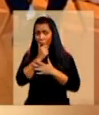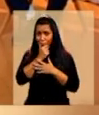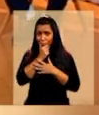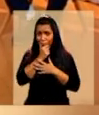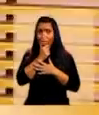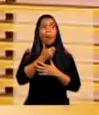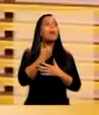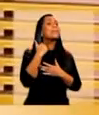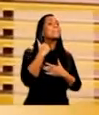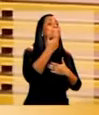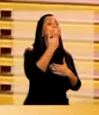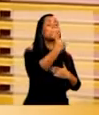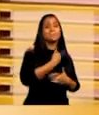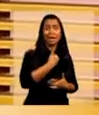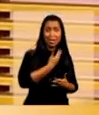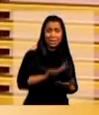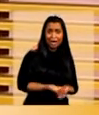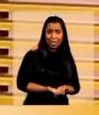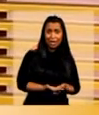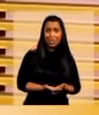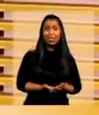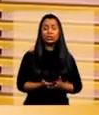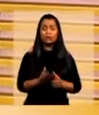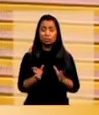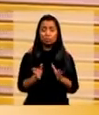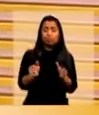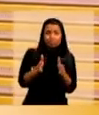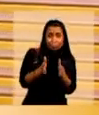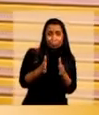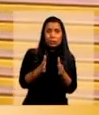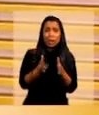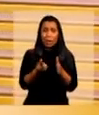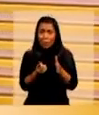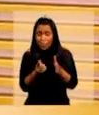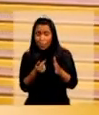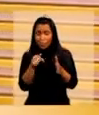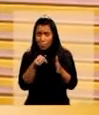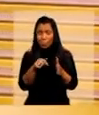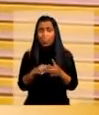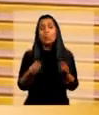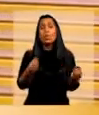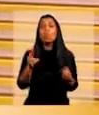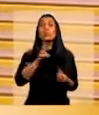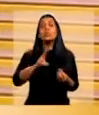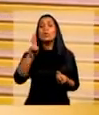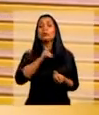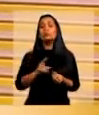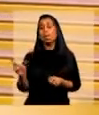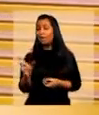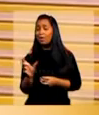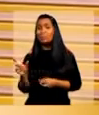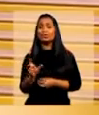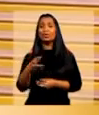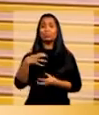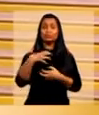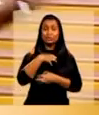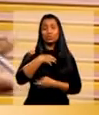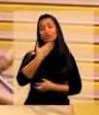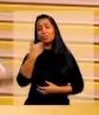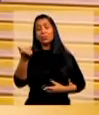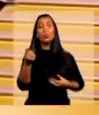Uhum. Faz empréstimo, arrocha o orçamento ou encontra um jeito de usar, às vezes, o cartão de uma